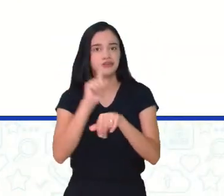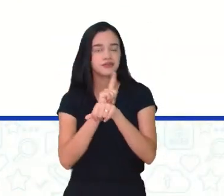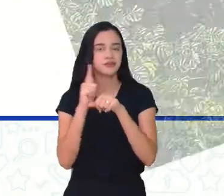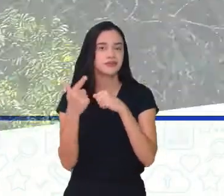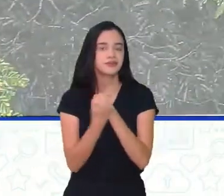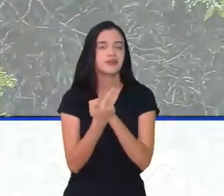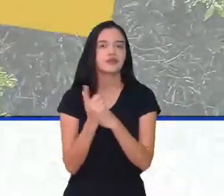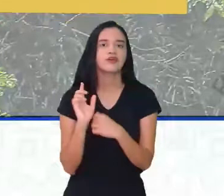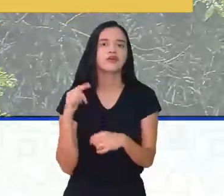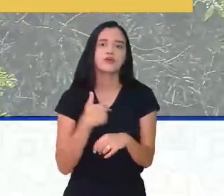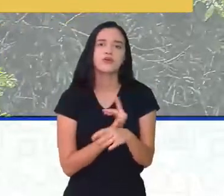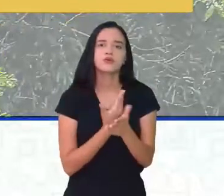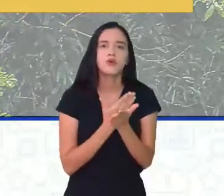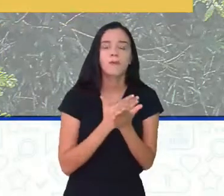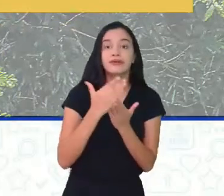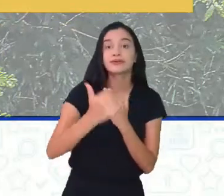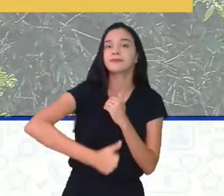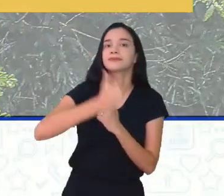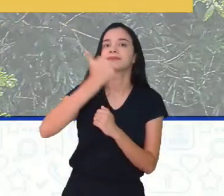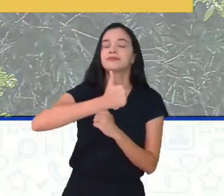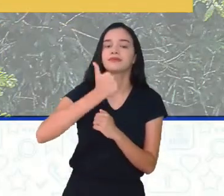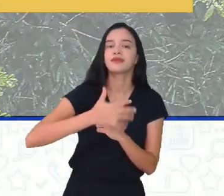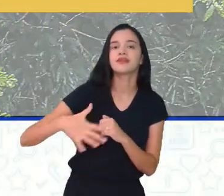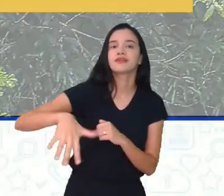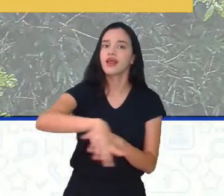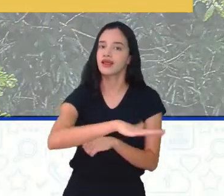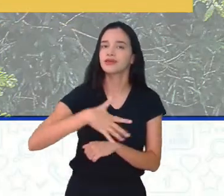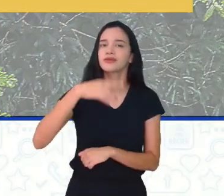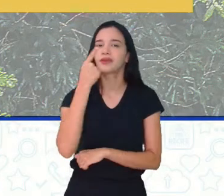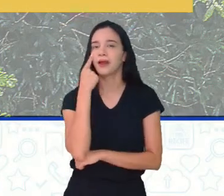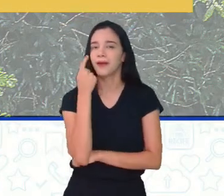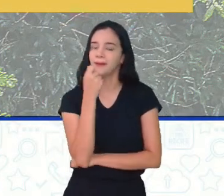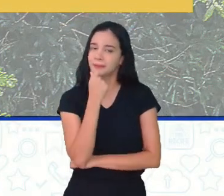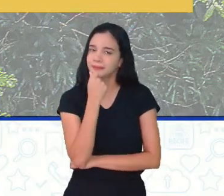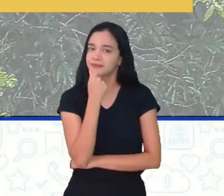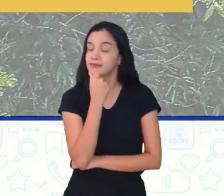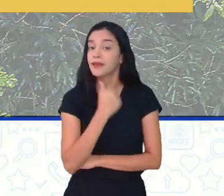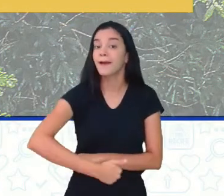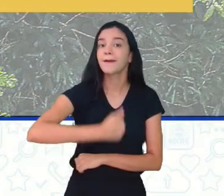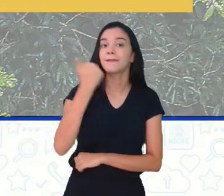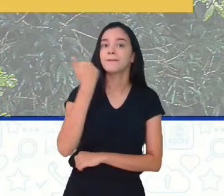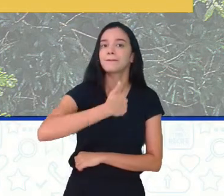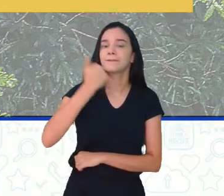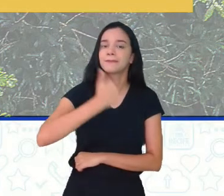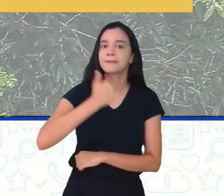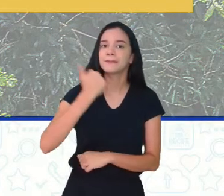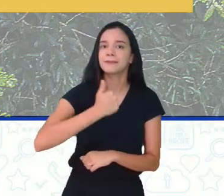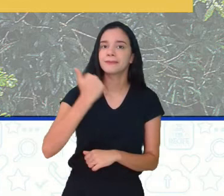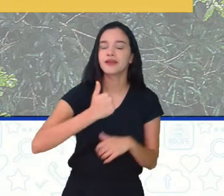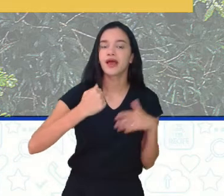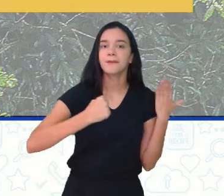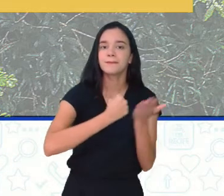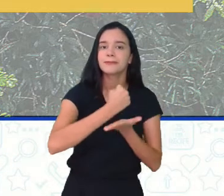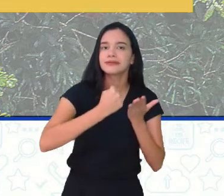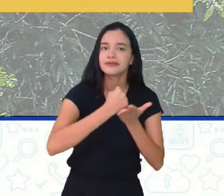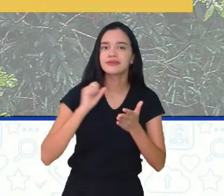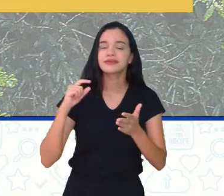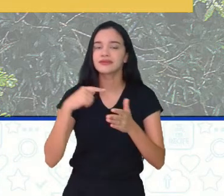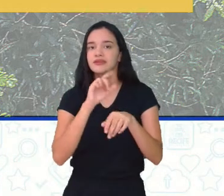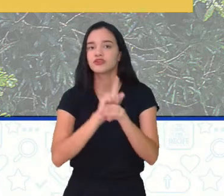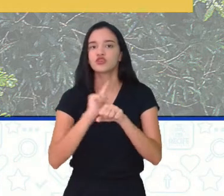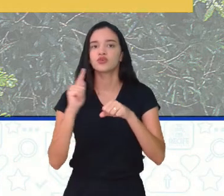a gente já começa aqui com o primeiro, território. Olha aí, ó, a primeira categoria basilar da nossa